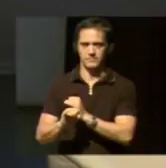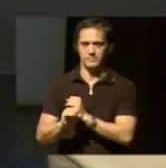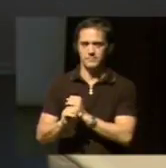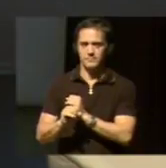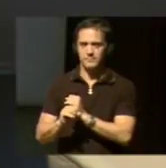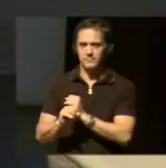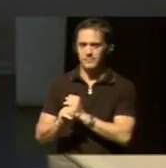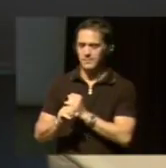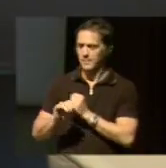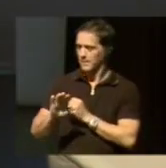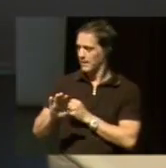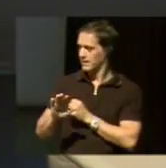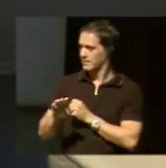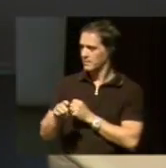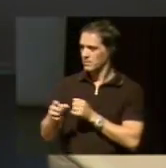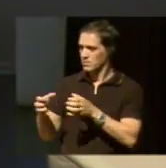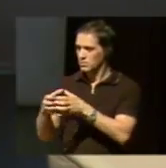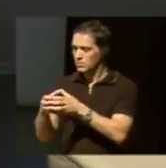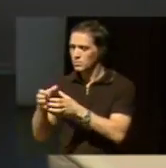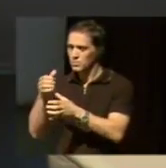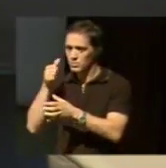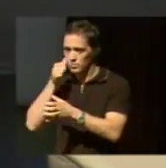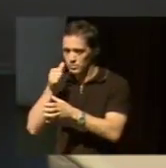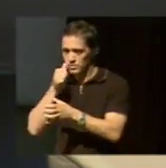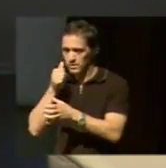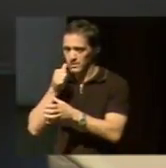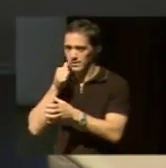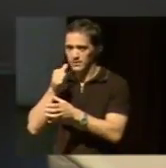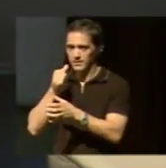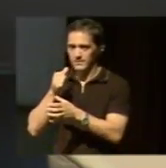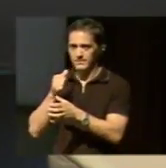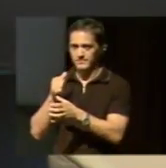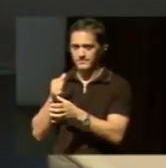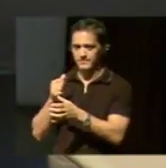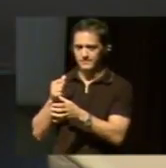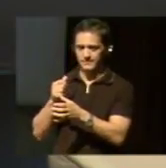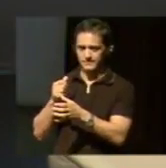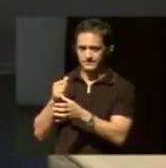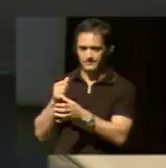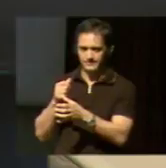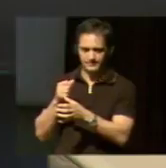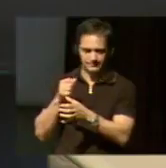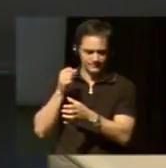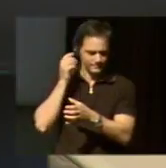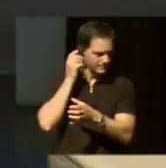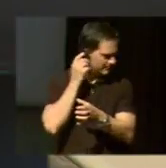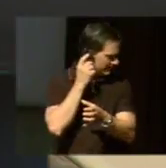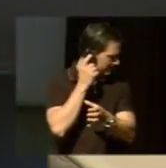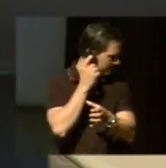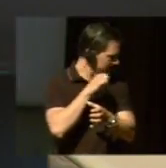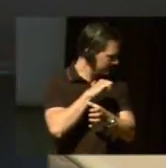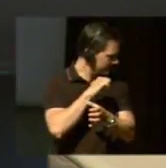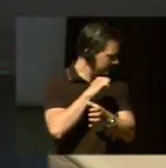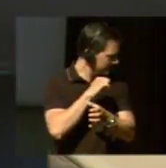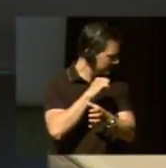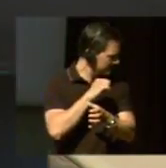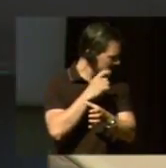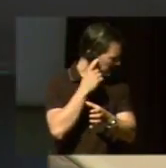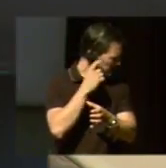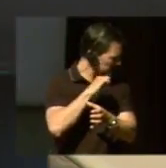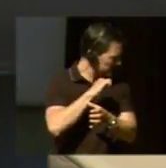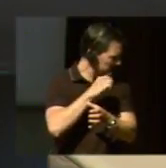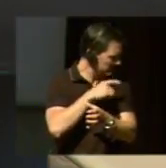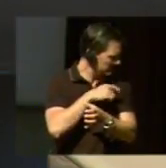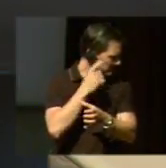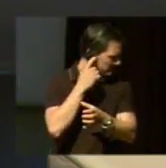Daqueles de mais de 60 anos que são mulheres, que não têm um alto nível de formação, que não têm uma renda elevada, que vivem sozinhas e